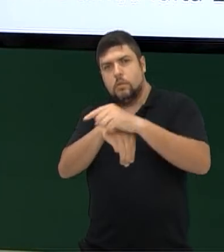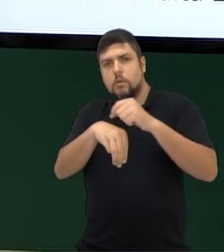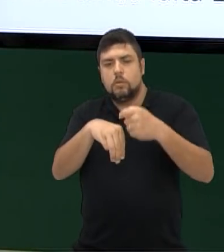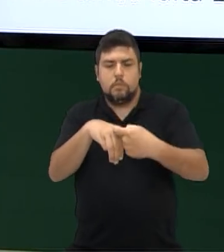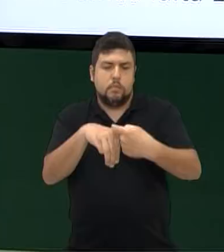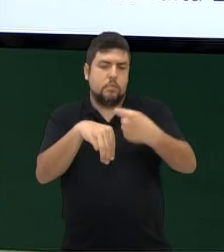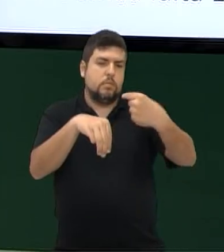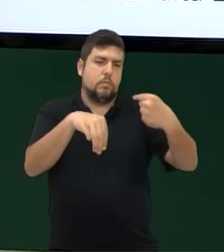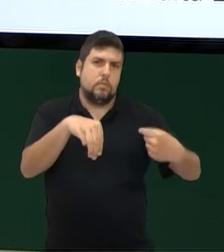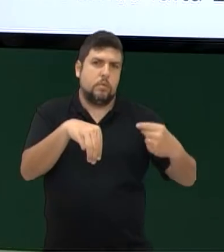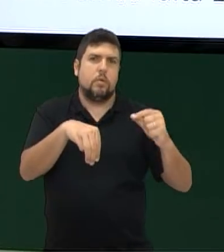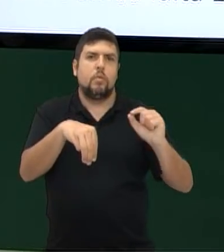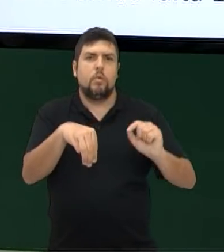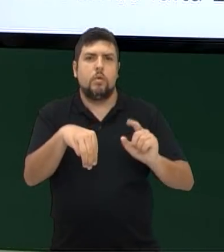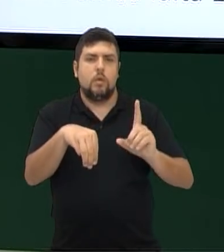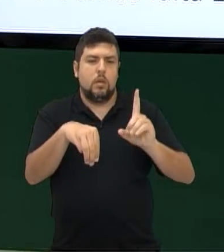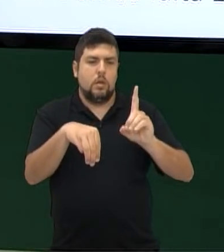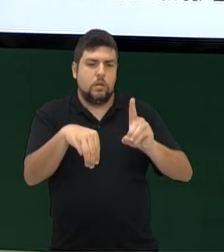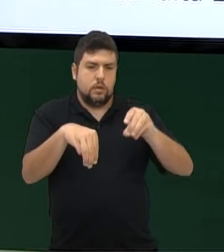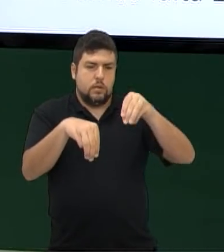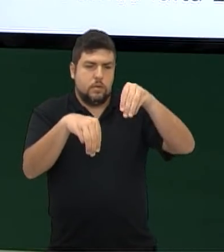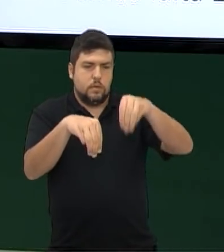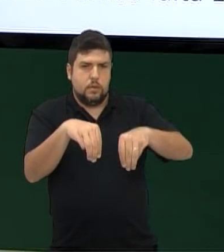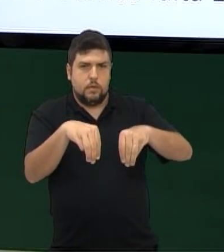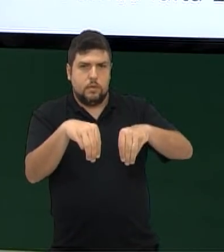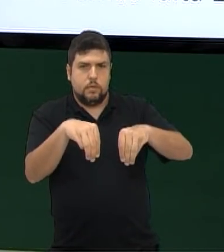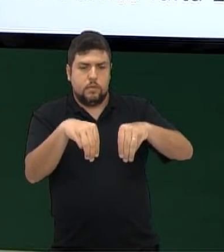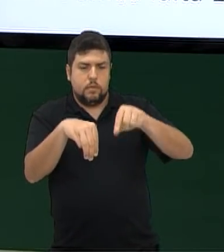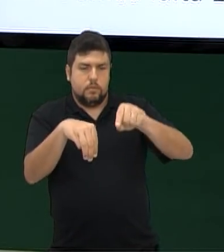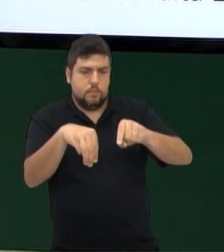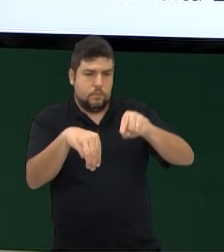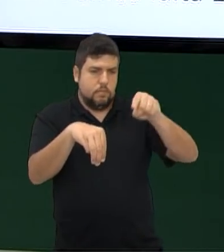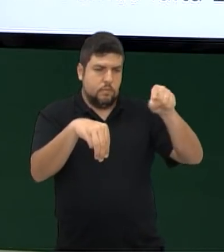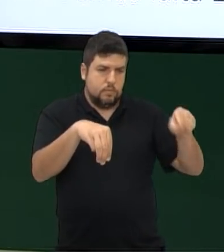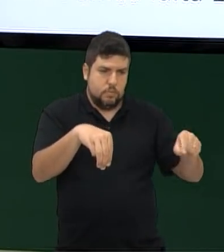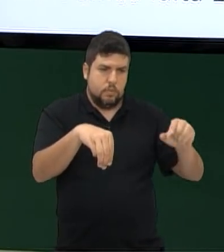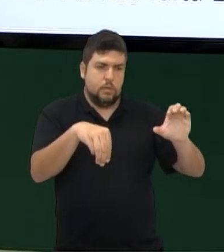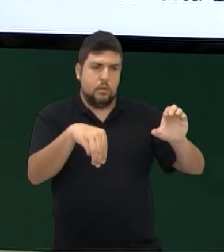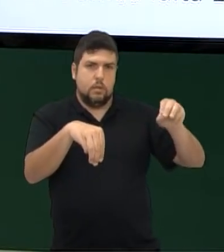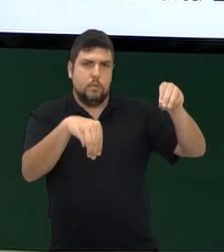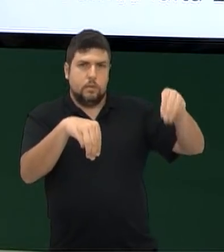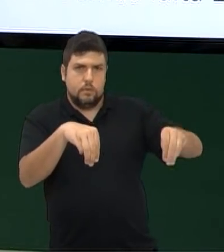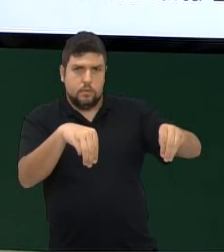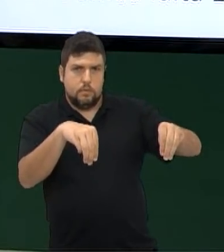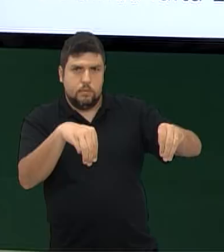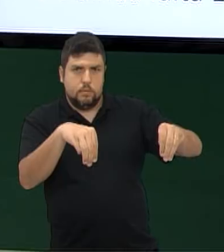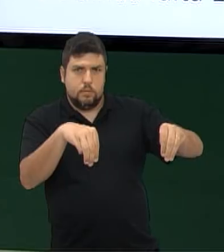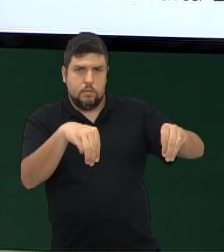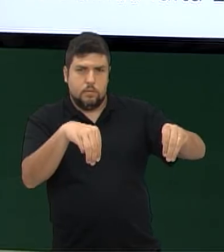decímetro, não é? E depois do decímetro? O centímetro. Então, eu falar